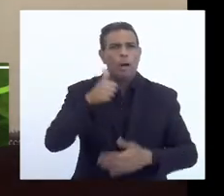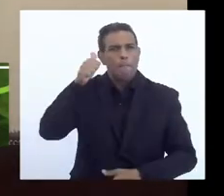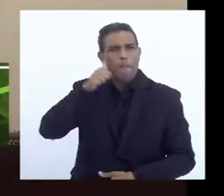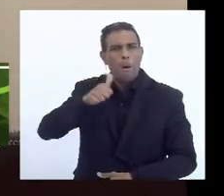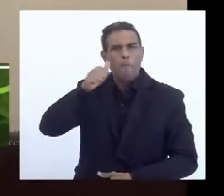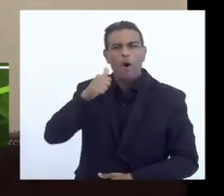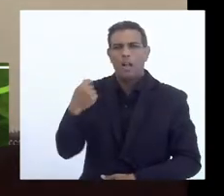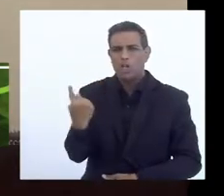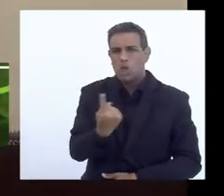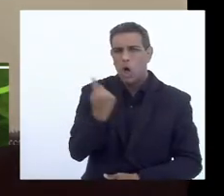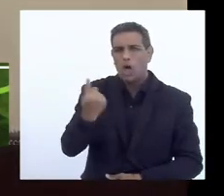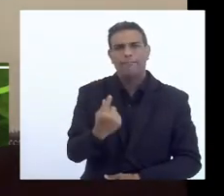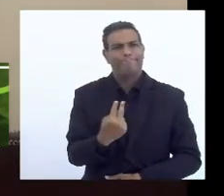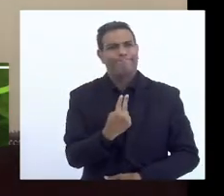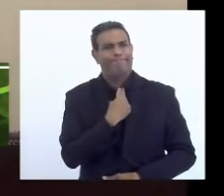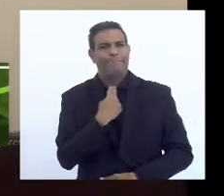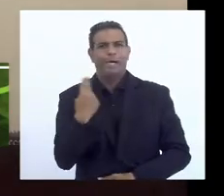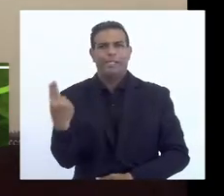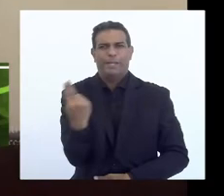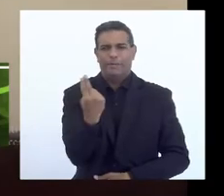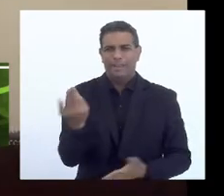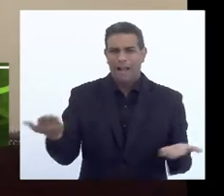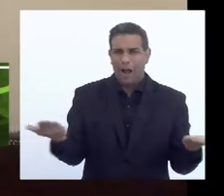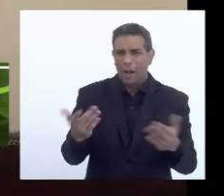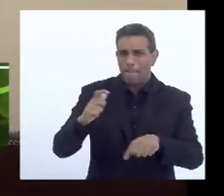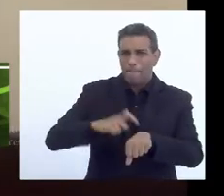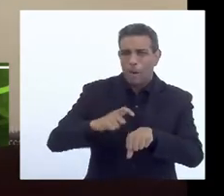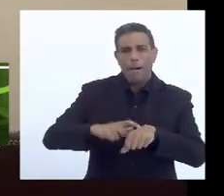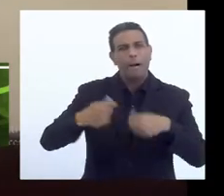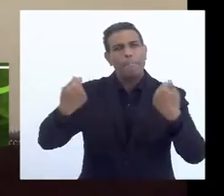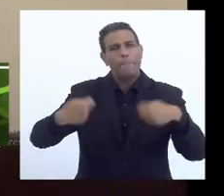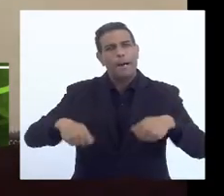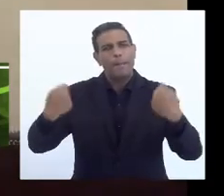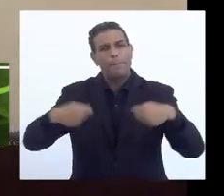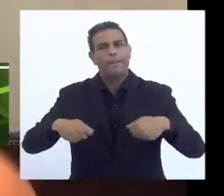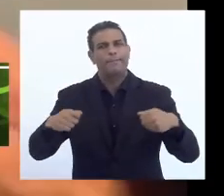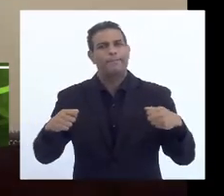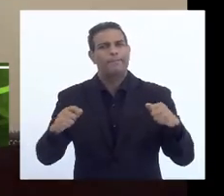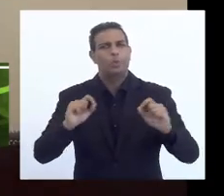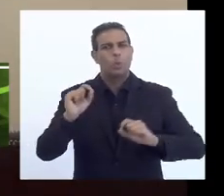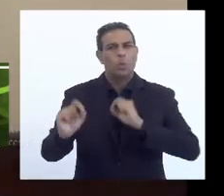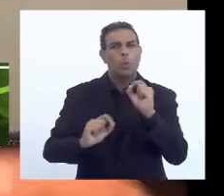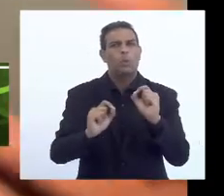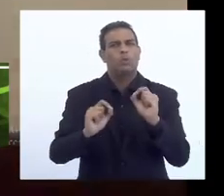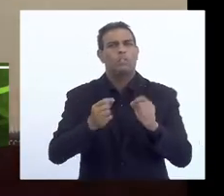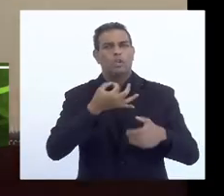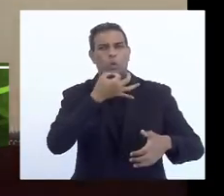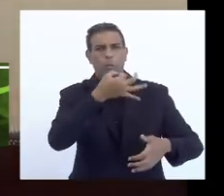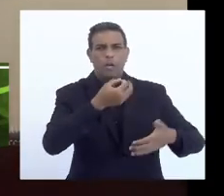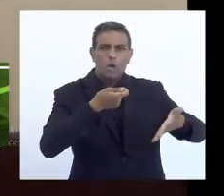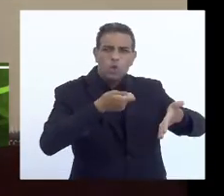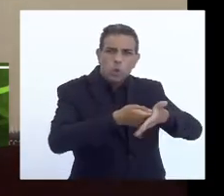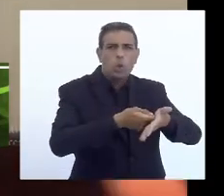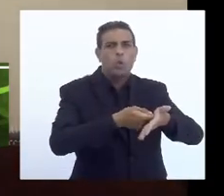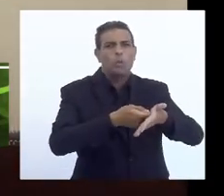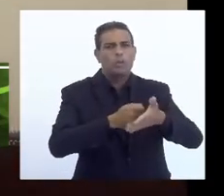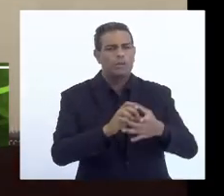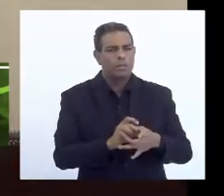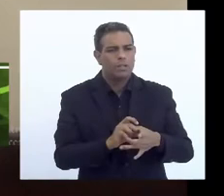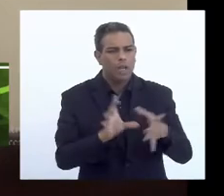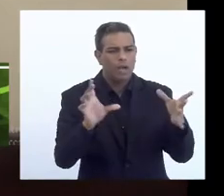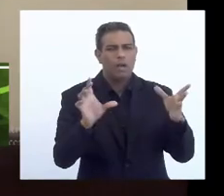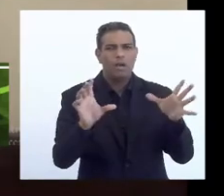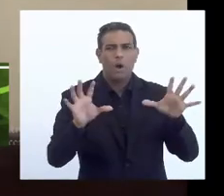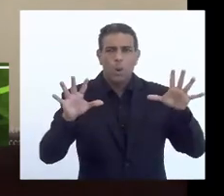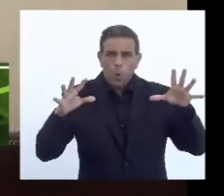ficar sozinha num momento como esse. Ela precisa se juntar, ela precisa fazer a denúncia e se somar com